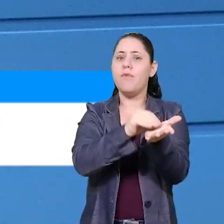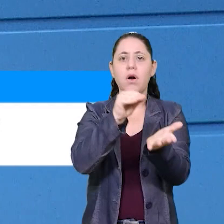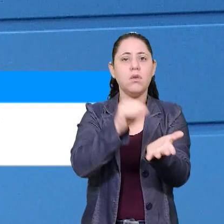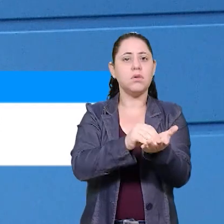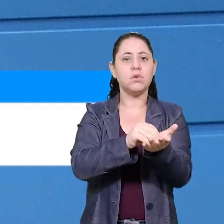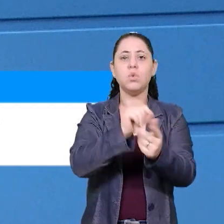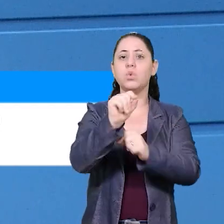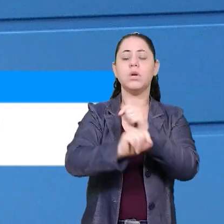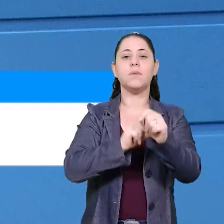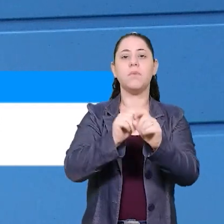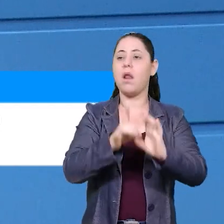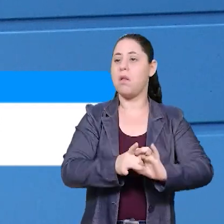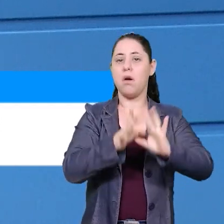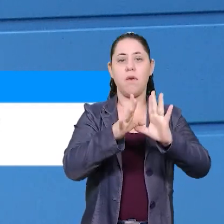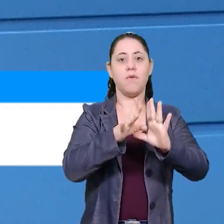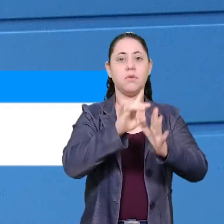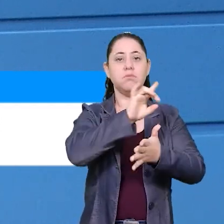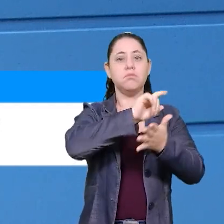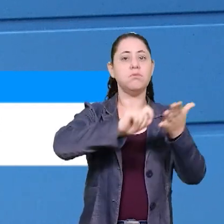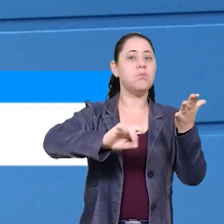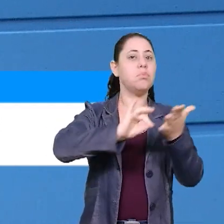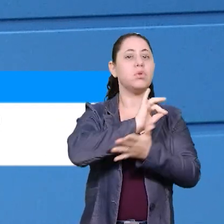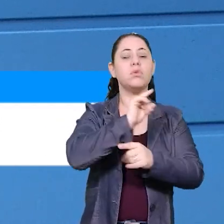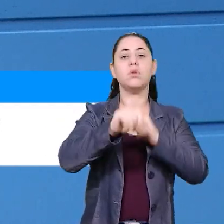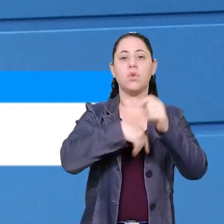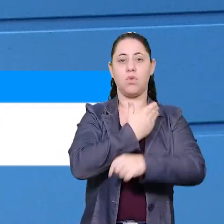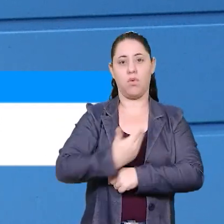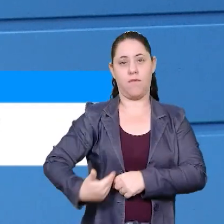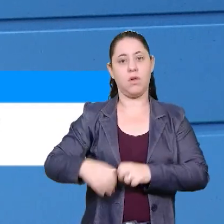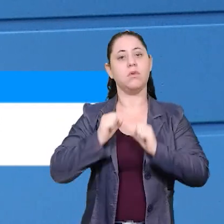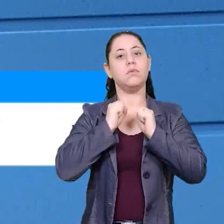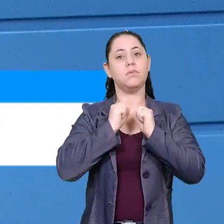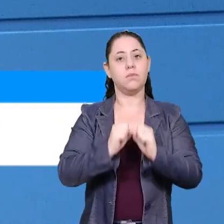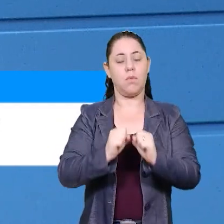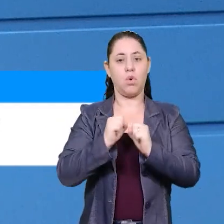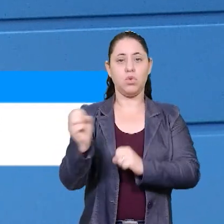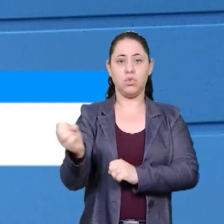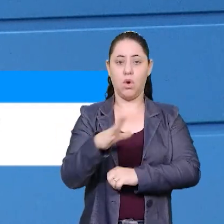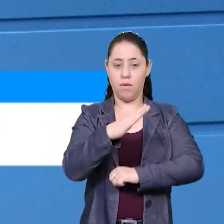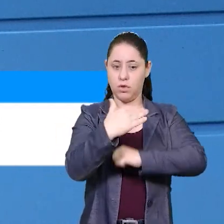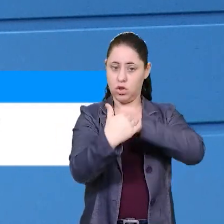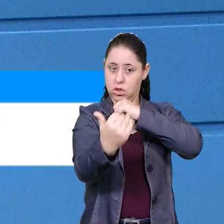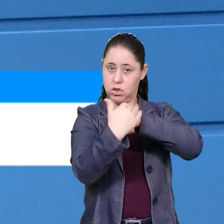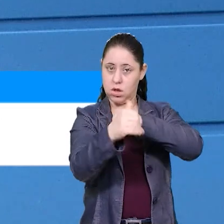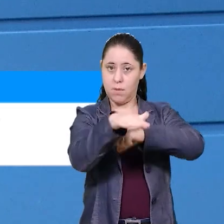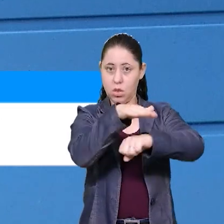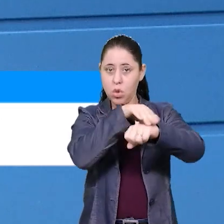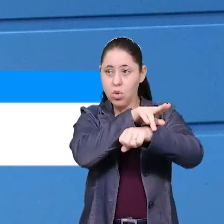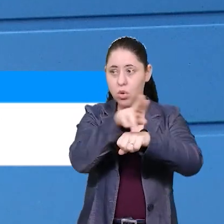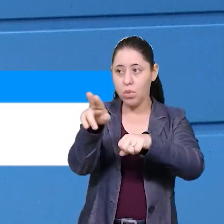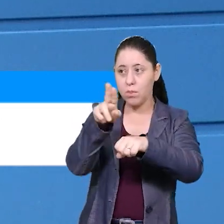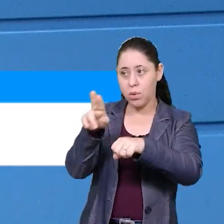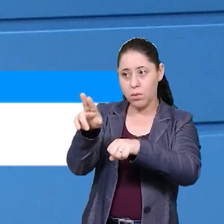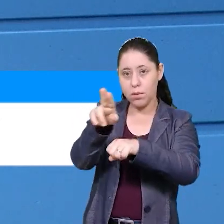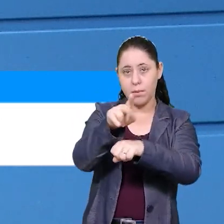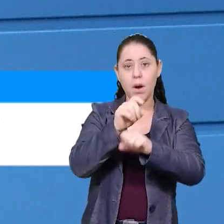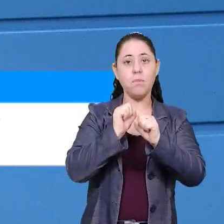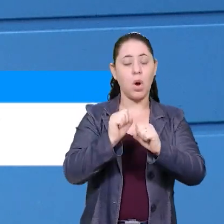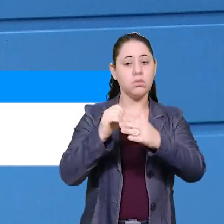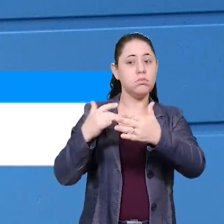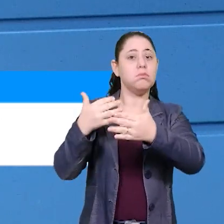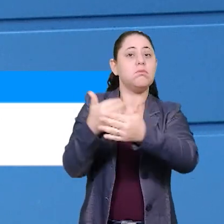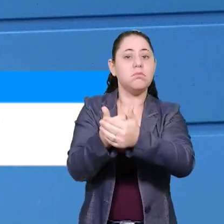Certo. Então, só está faltando mesmo um aval, né, do governador para que essas novas chamadas possam